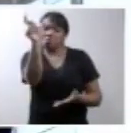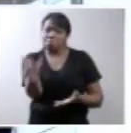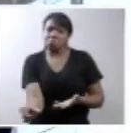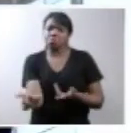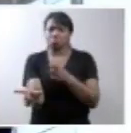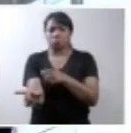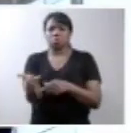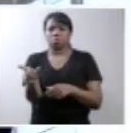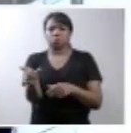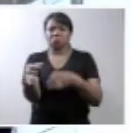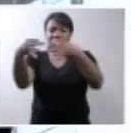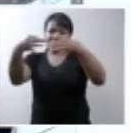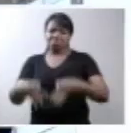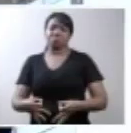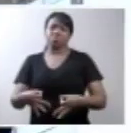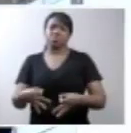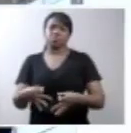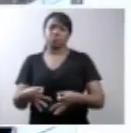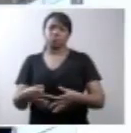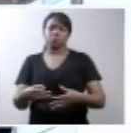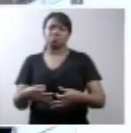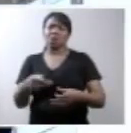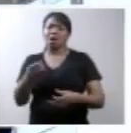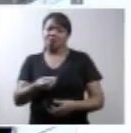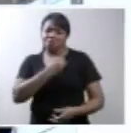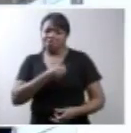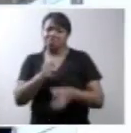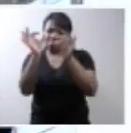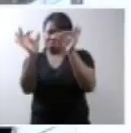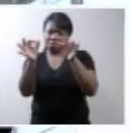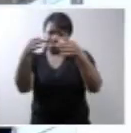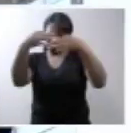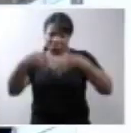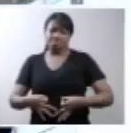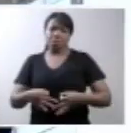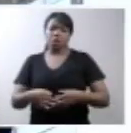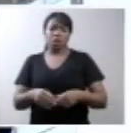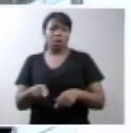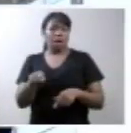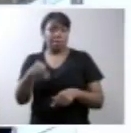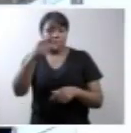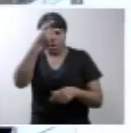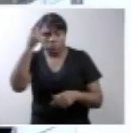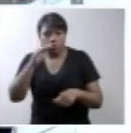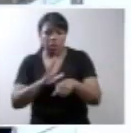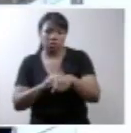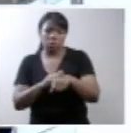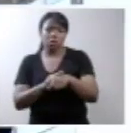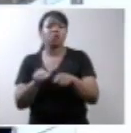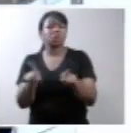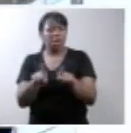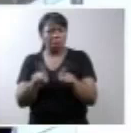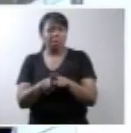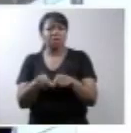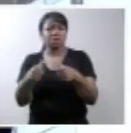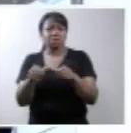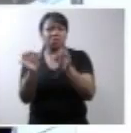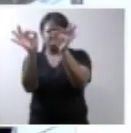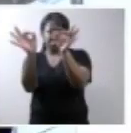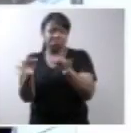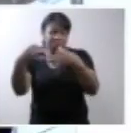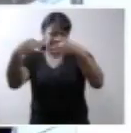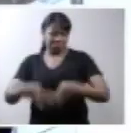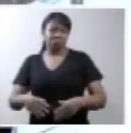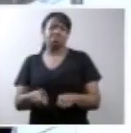uma vida humana íntegra íra íra porque doente também está com a Vida tomana íntegra não diminui a